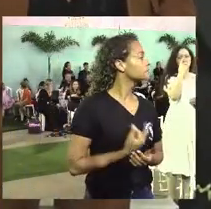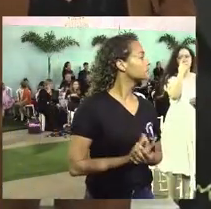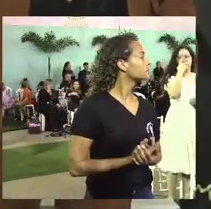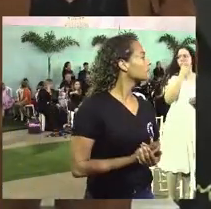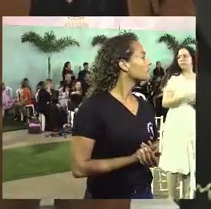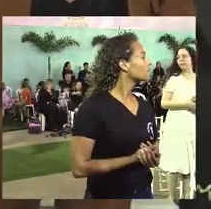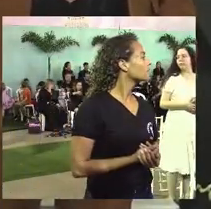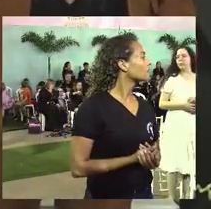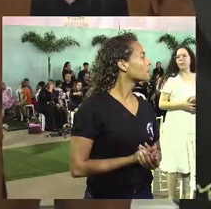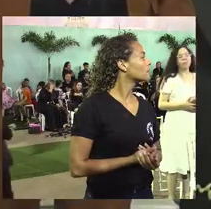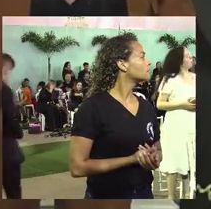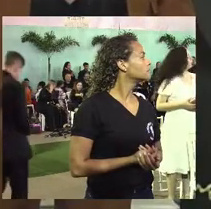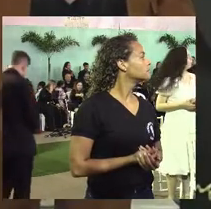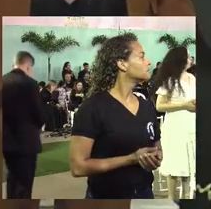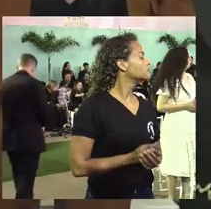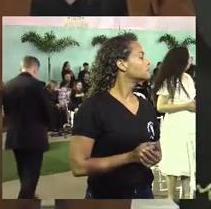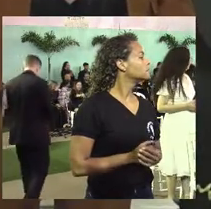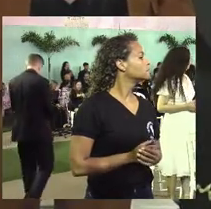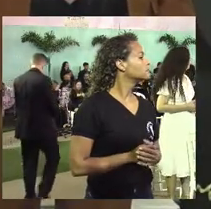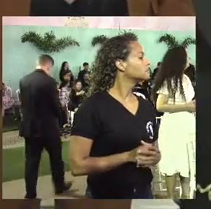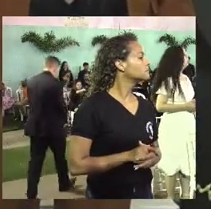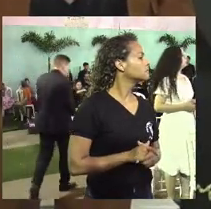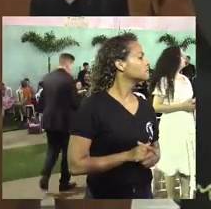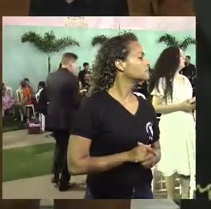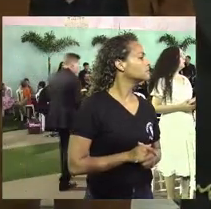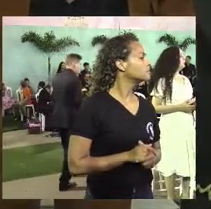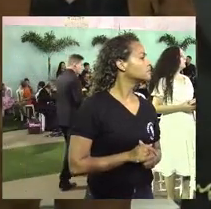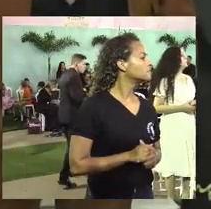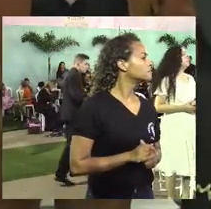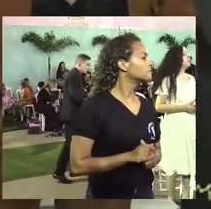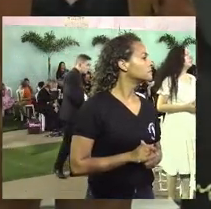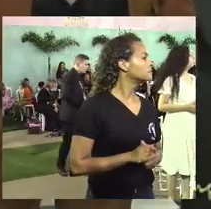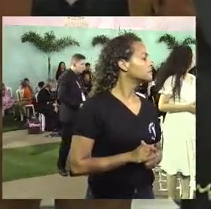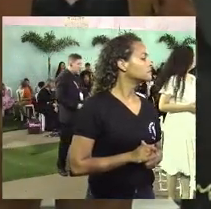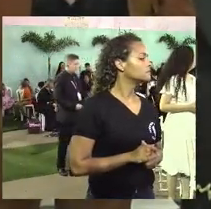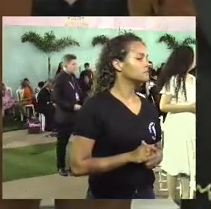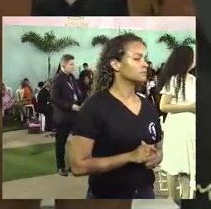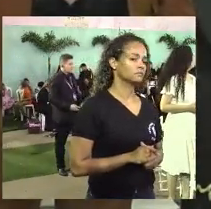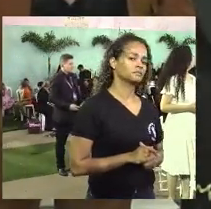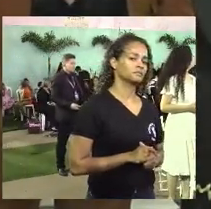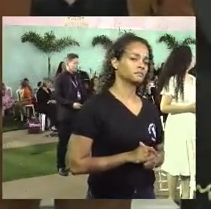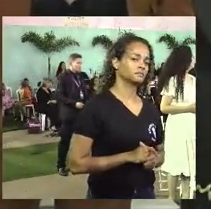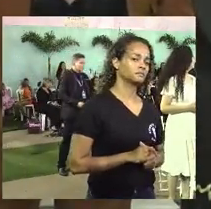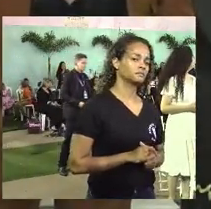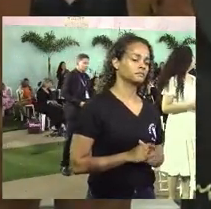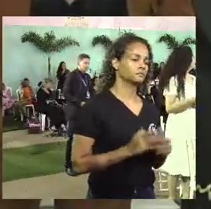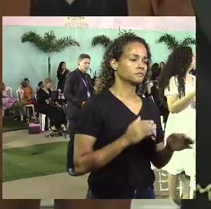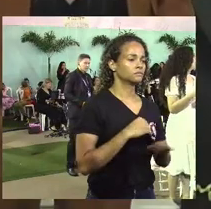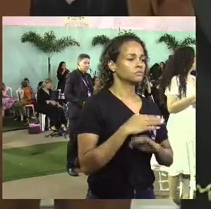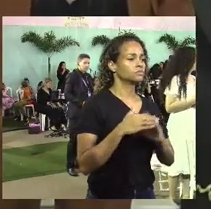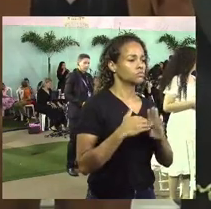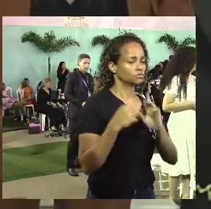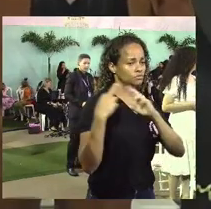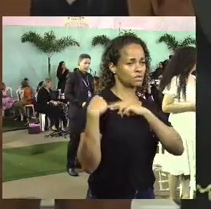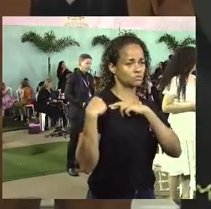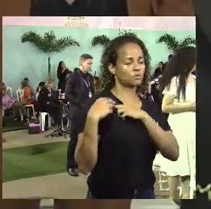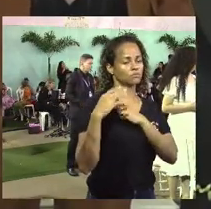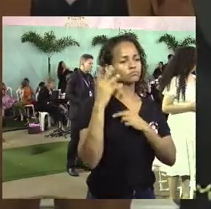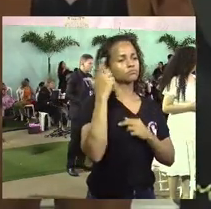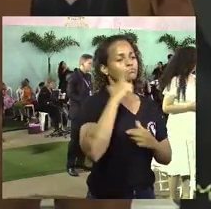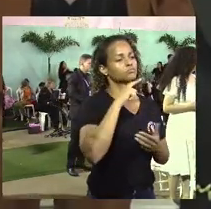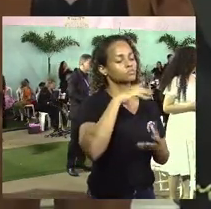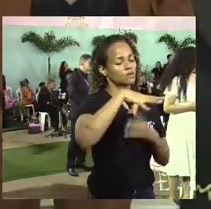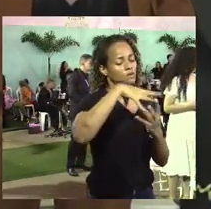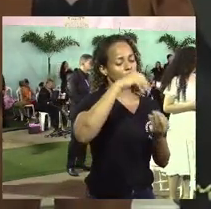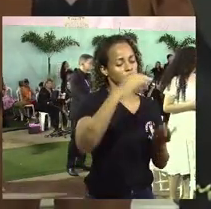ele é claro que todos os preletores são ganhadores de alma pelo menos